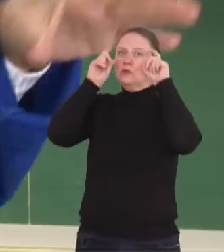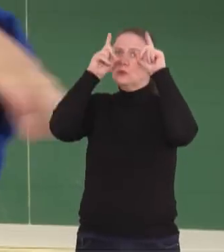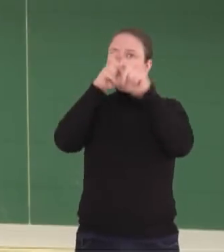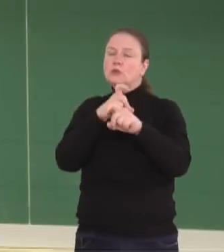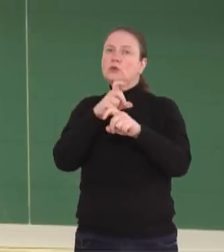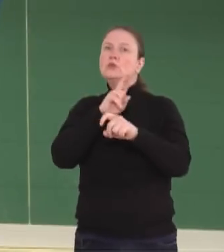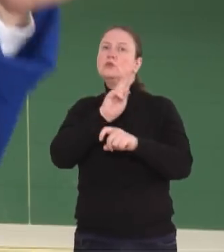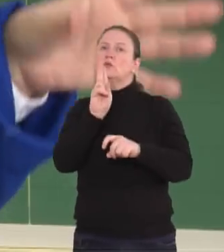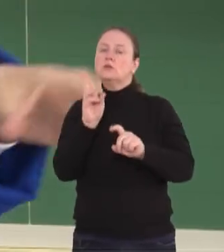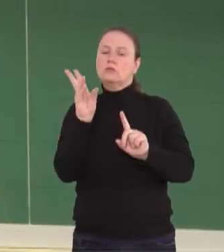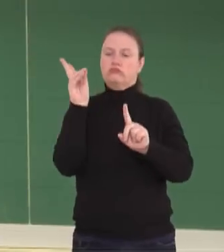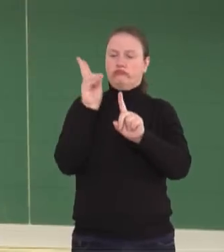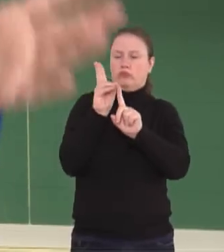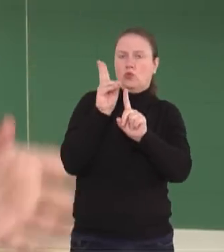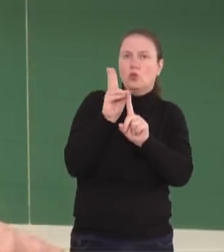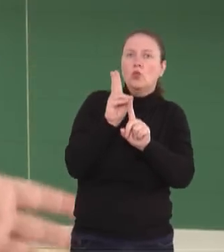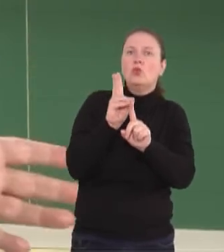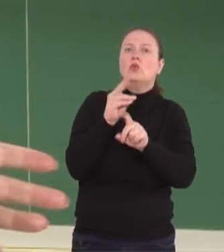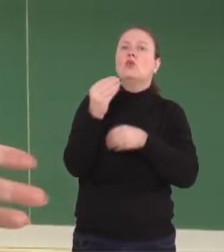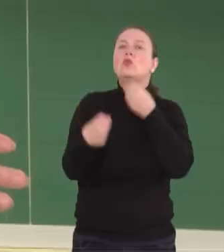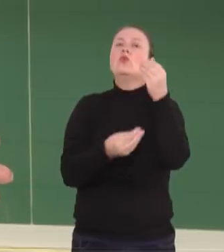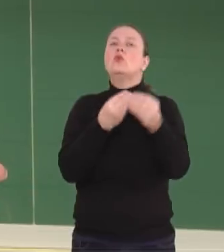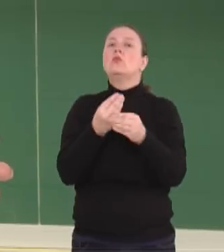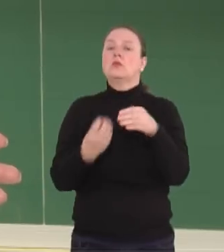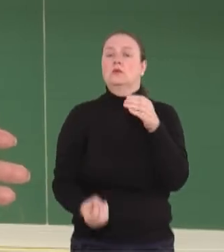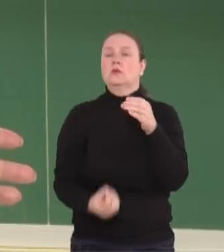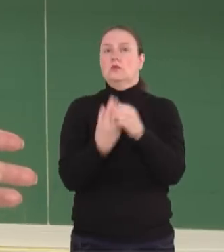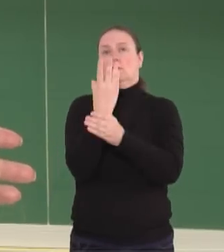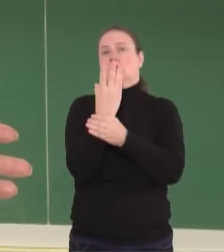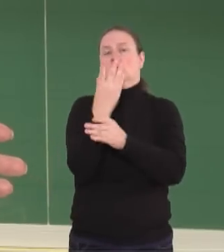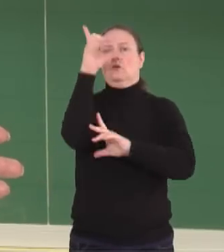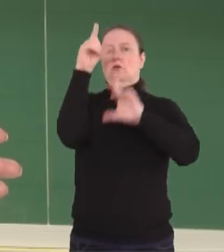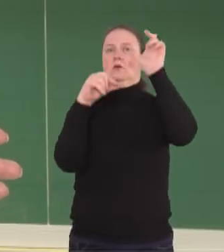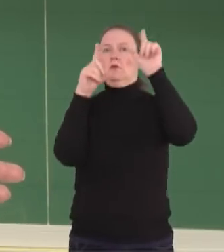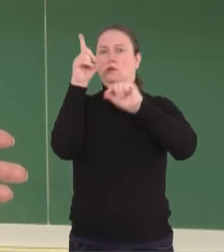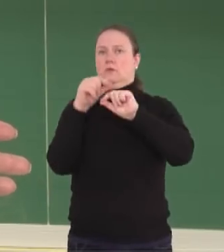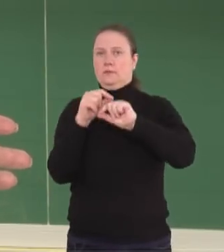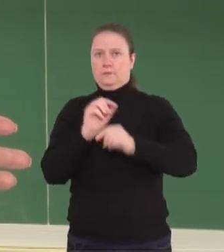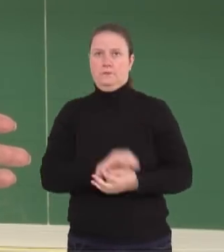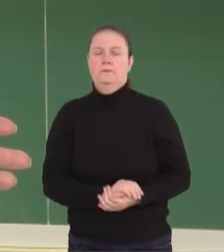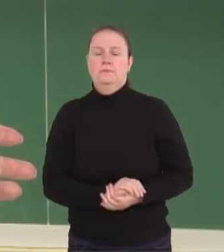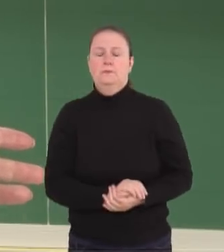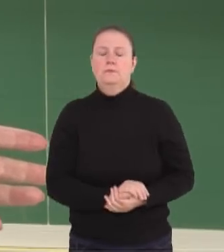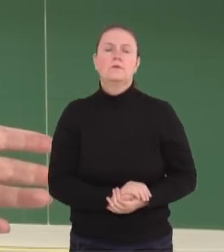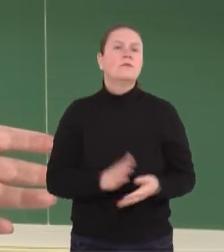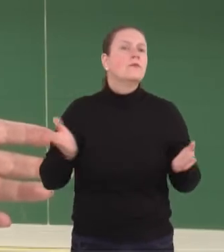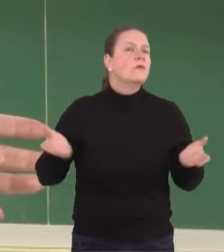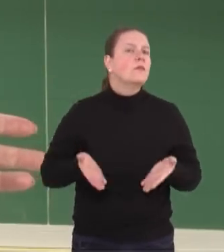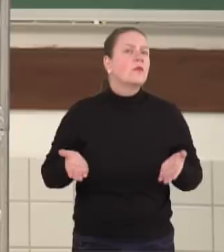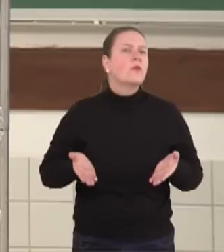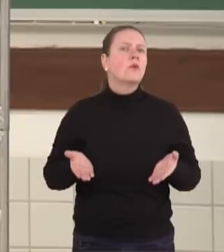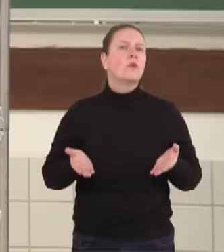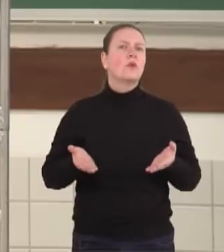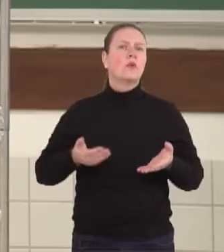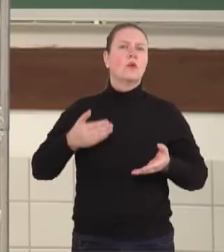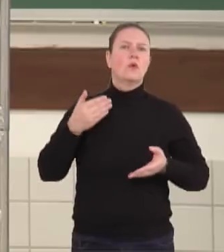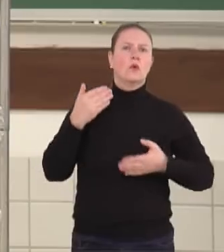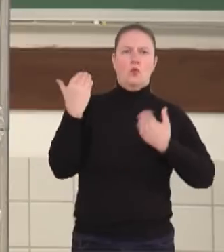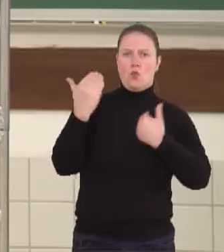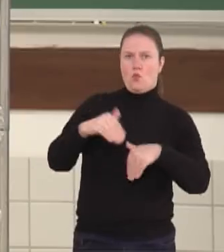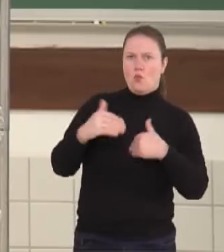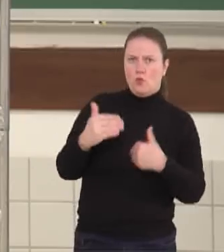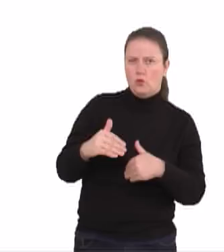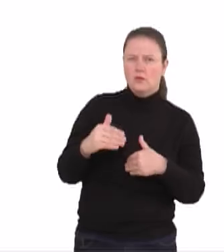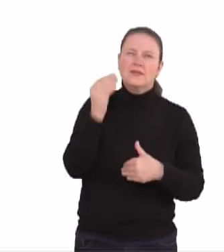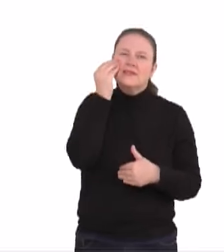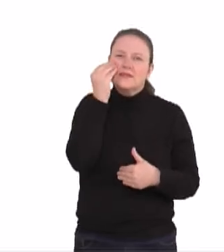em torno de como que nasceram as estrelas. Então, vamos fazer um testezinho aqui